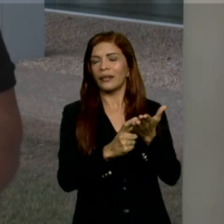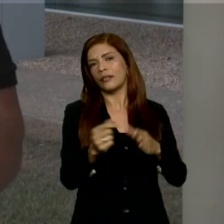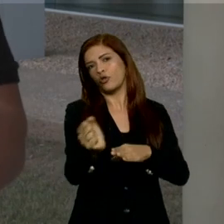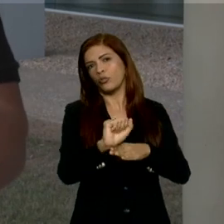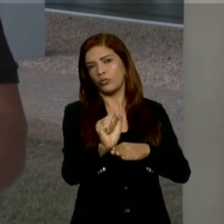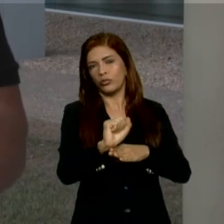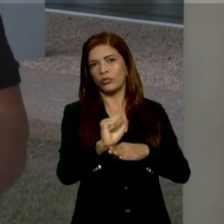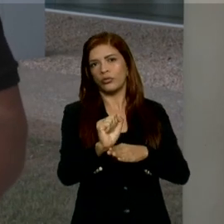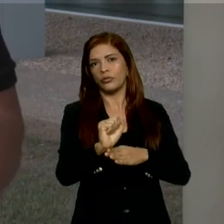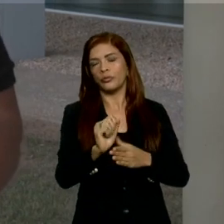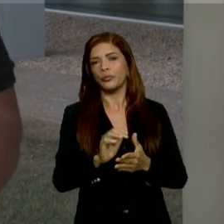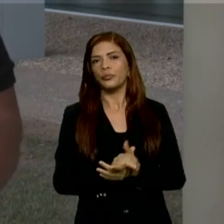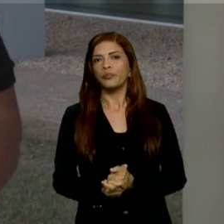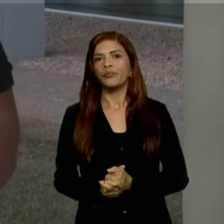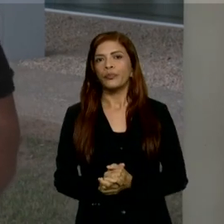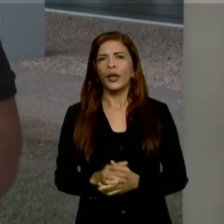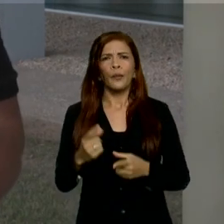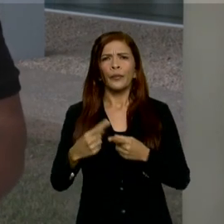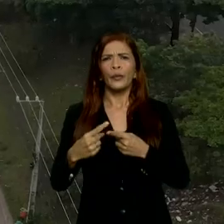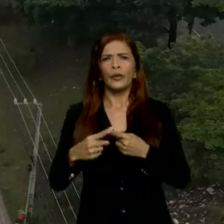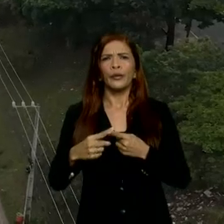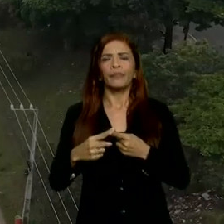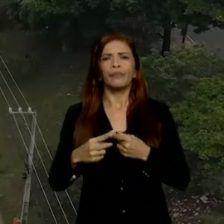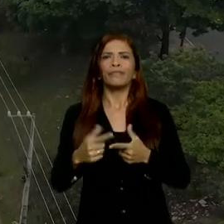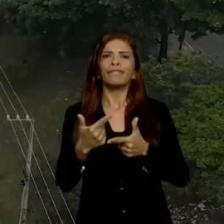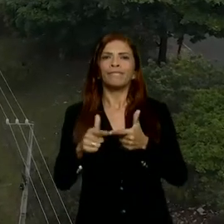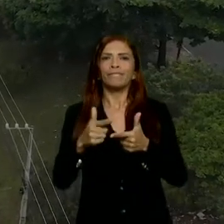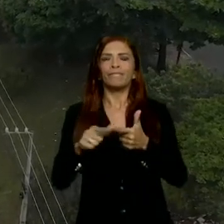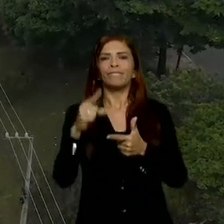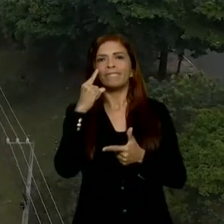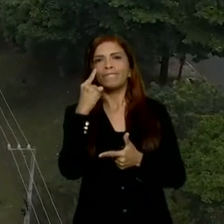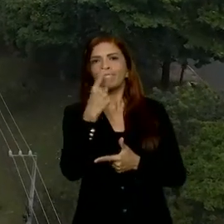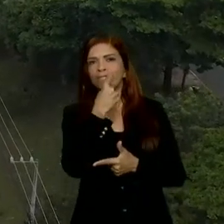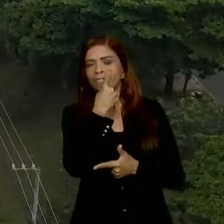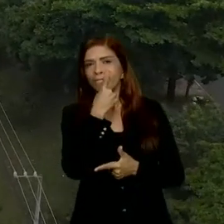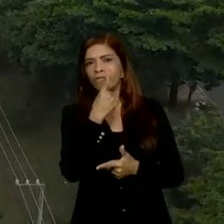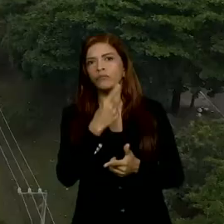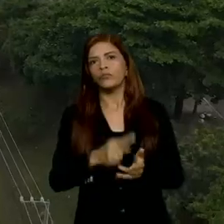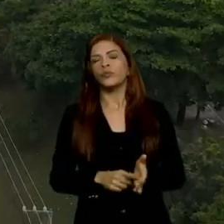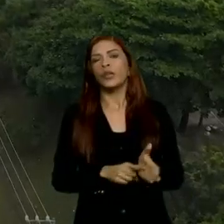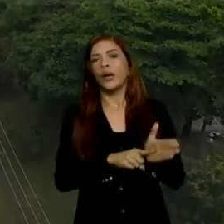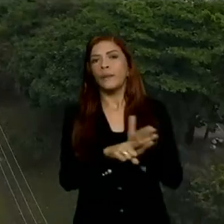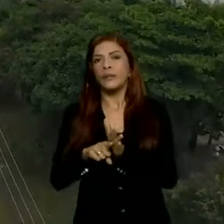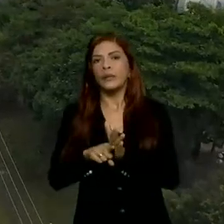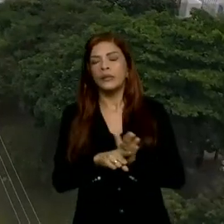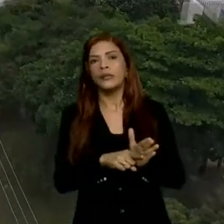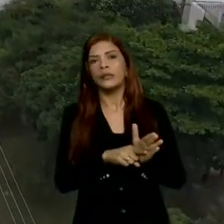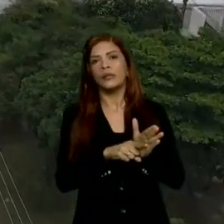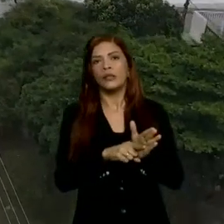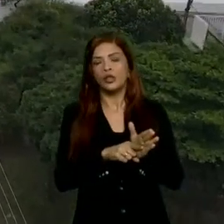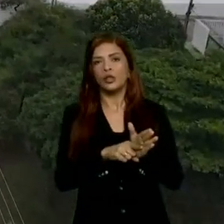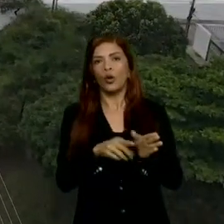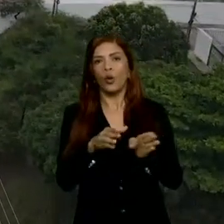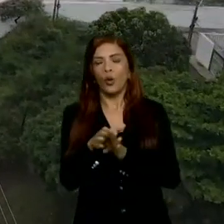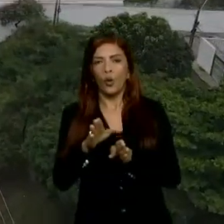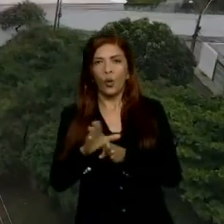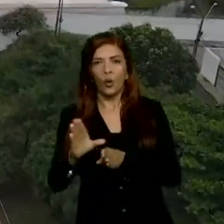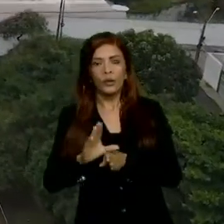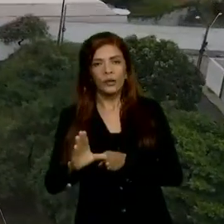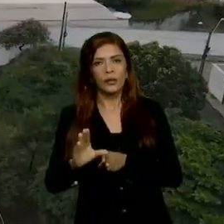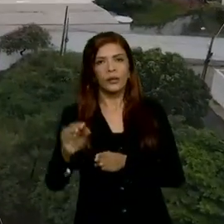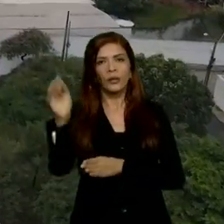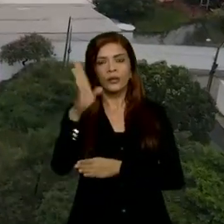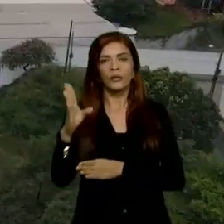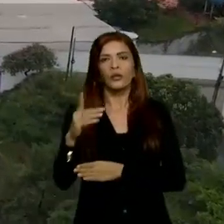habilitação por conta de problemas oculares os dados foram divulgados pelo conselho brasileiro de oftalmologia CBO com base em